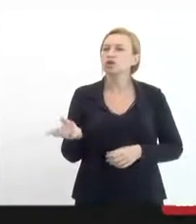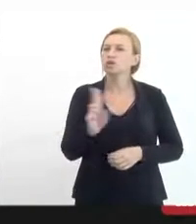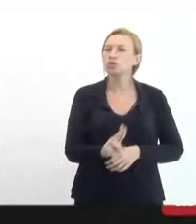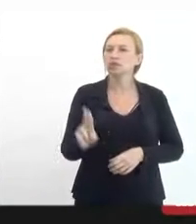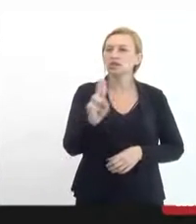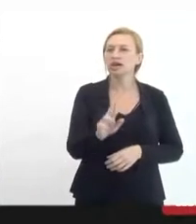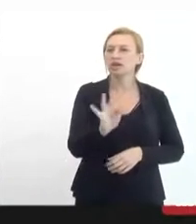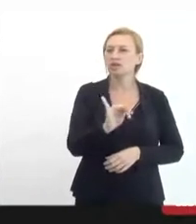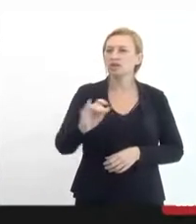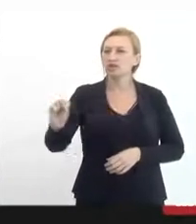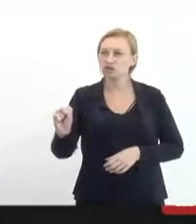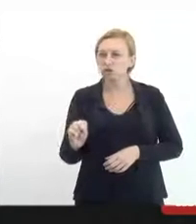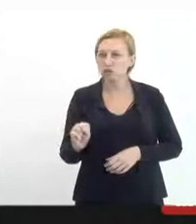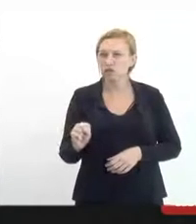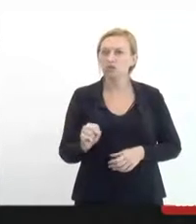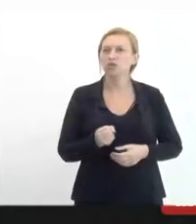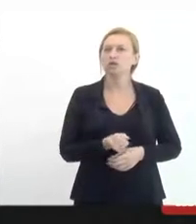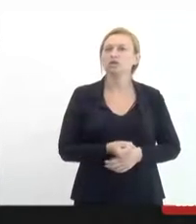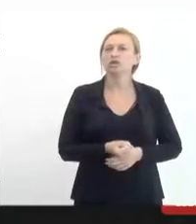fisco,